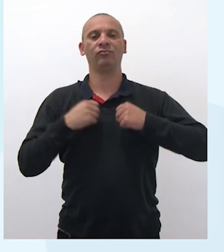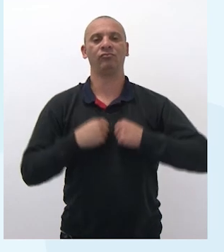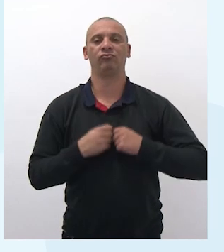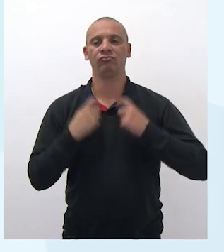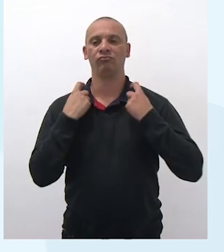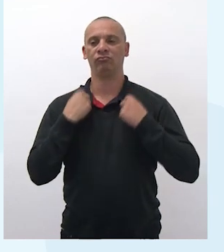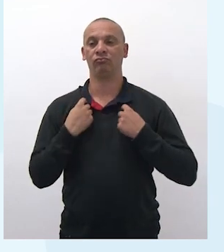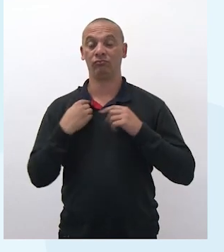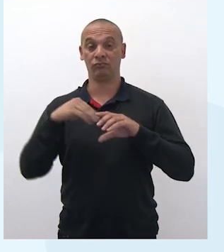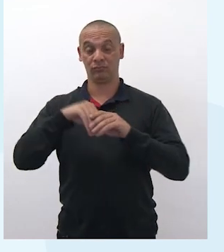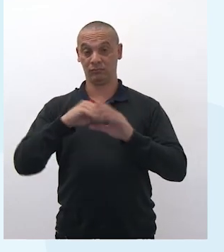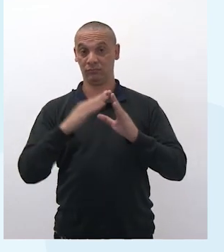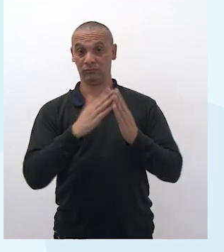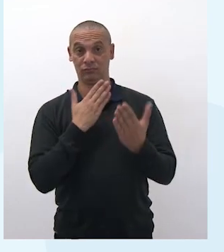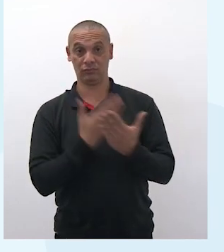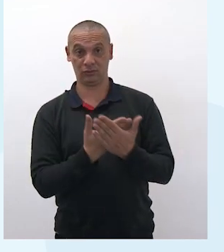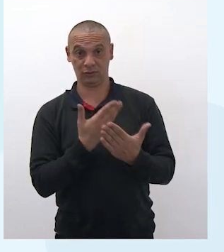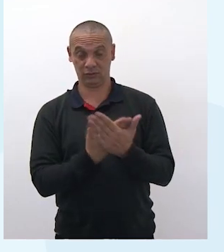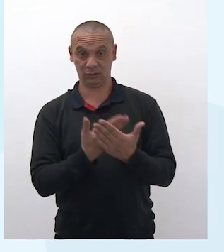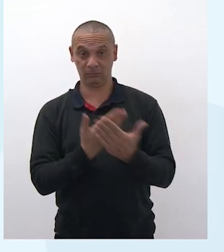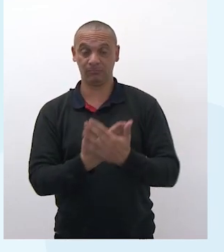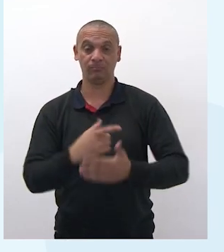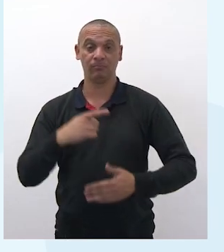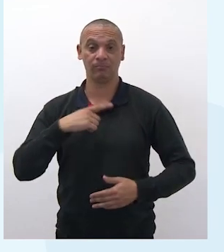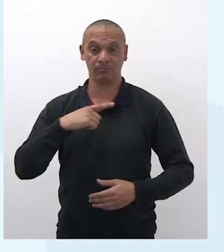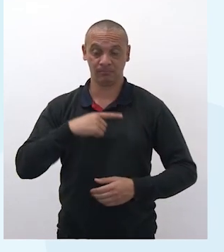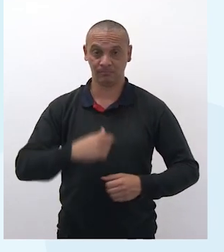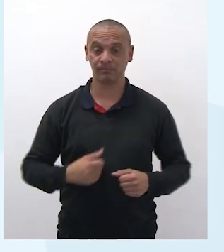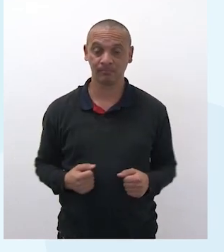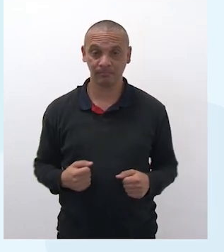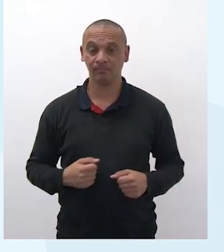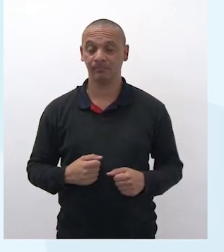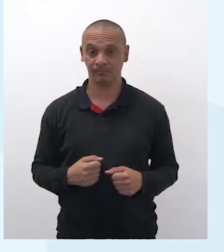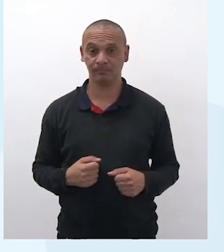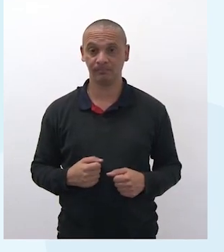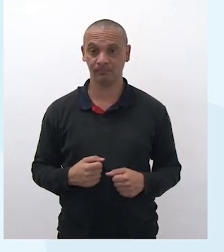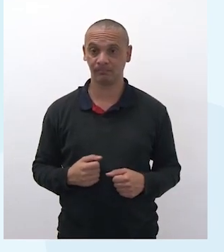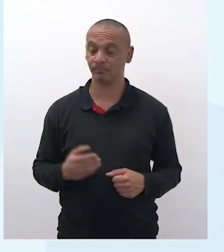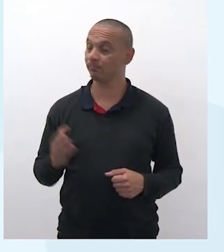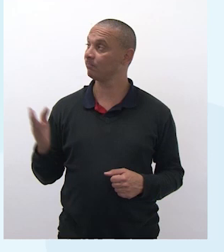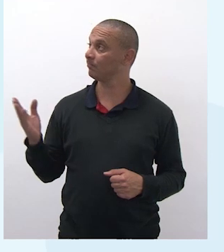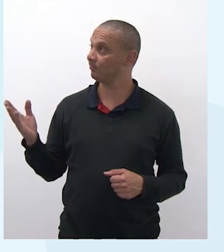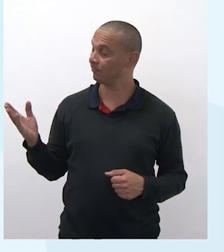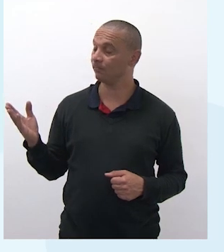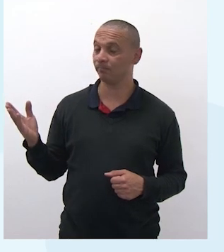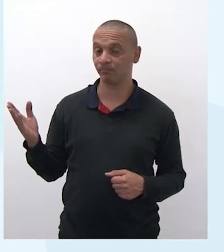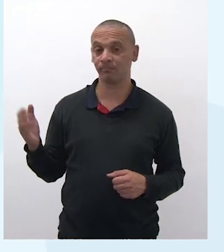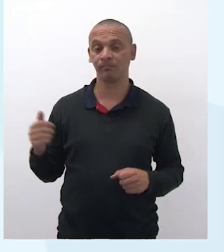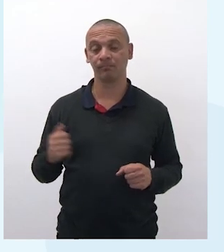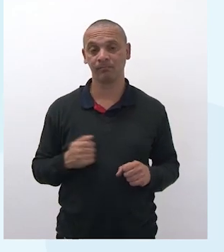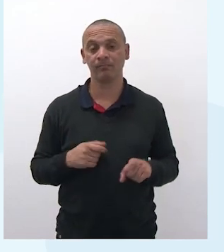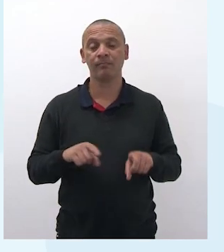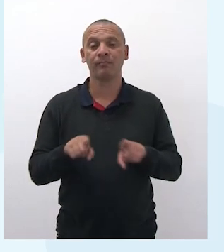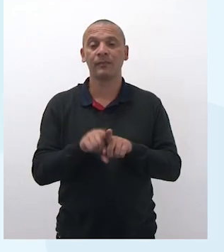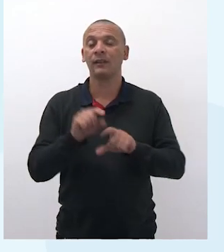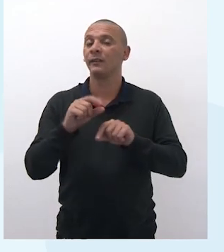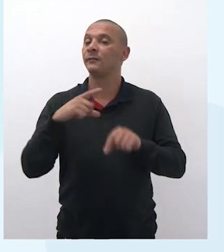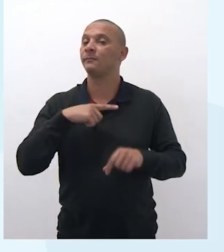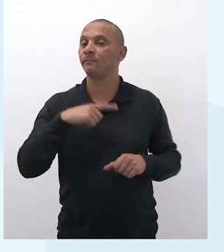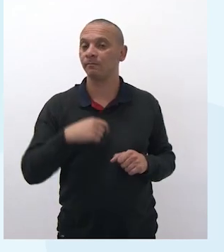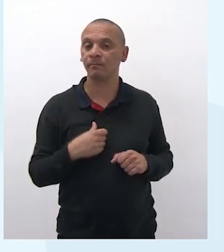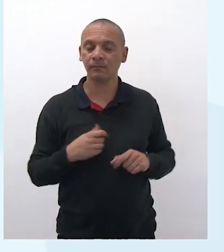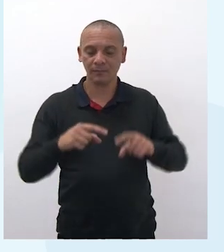da escola, né? Aqui no nosso lado à esquerda, ela